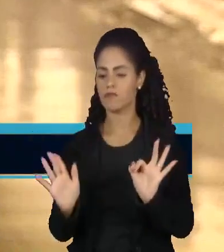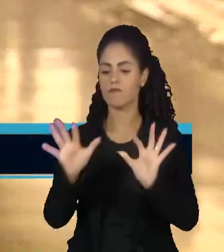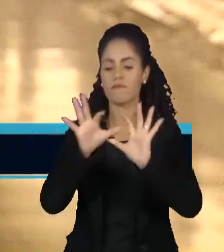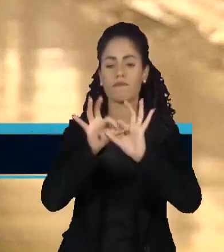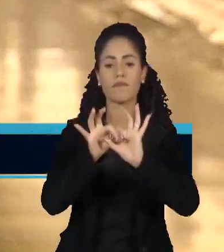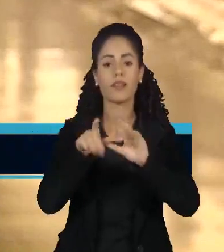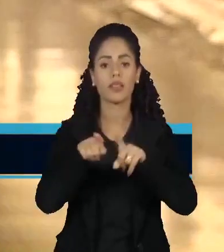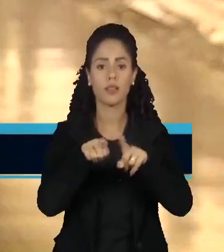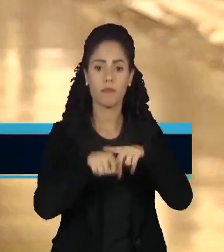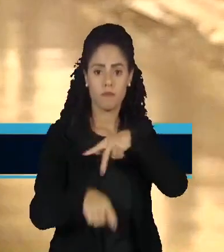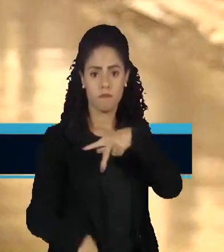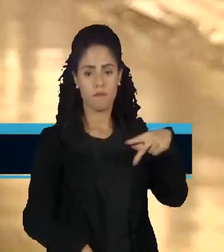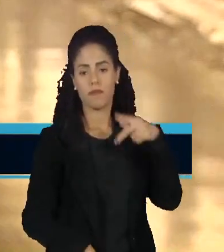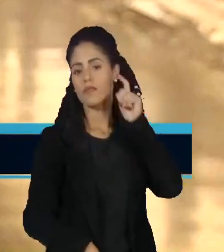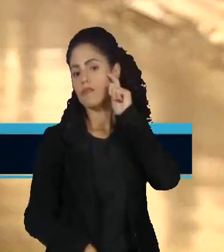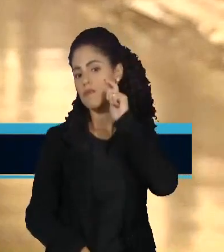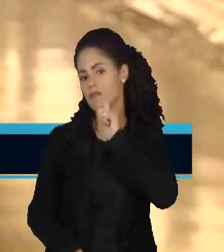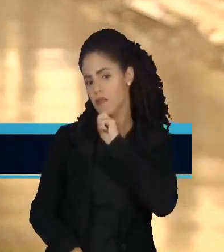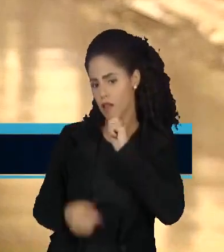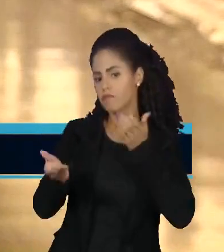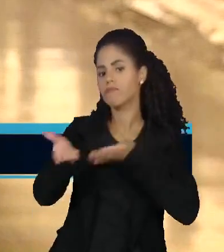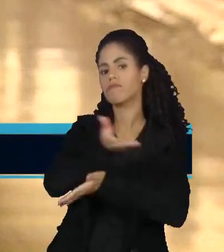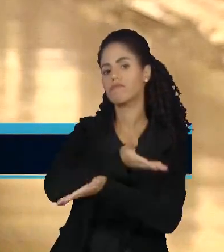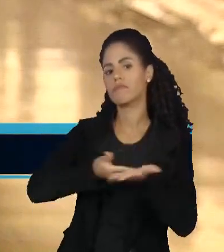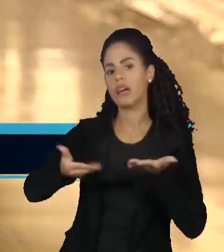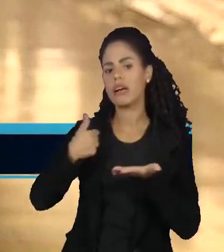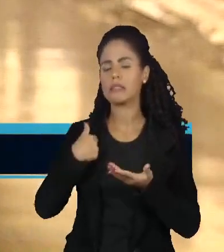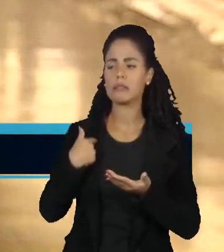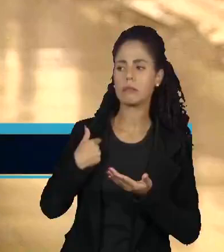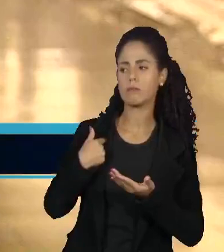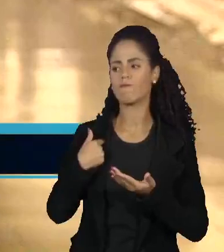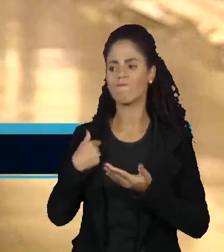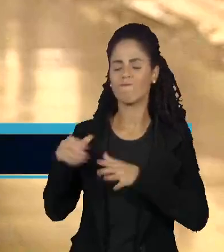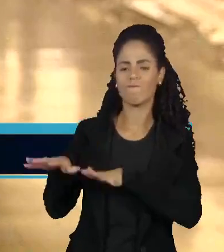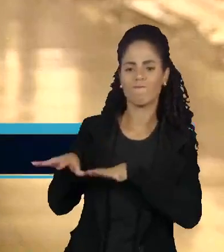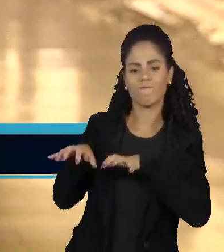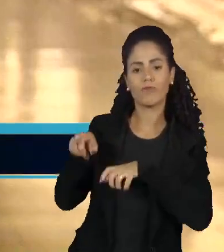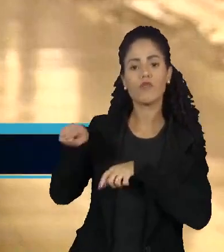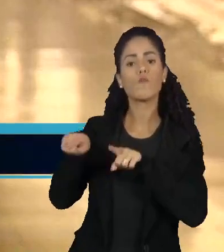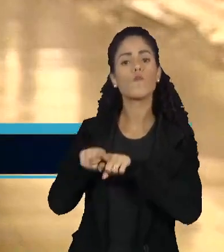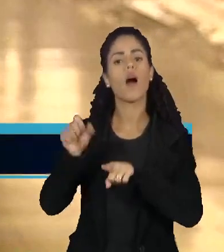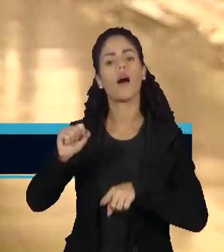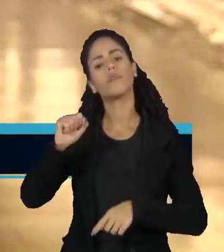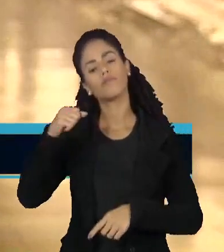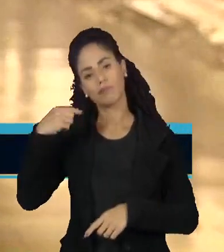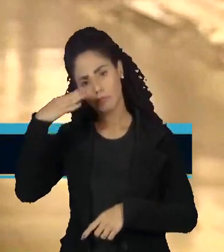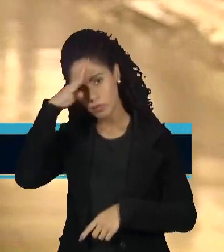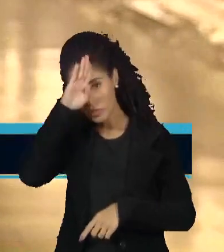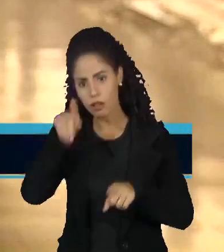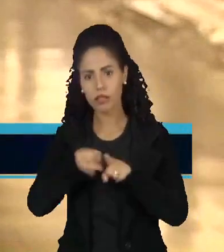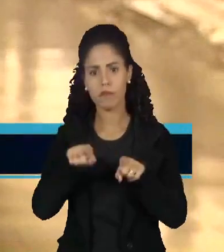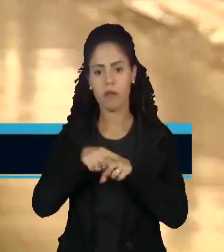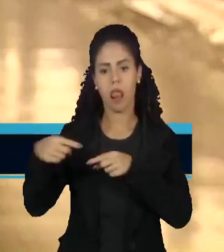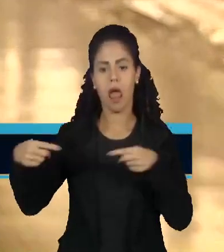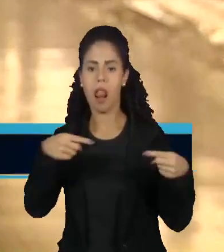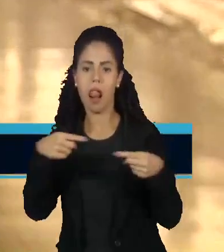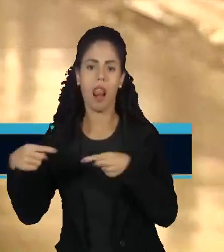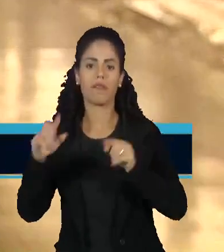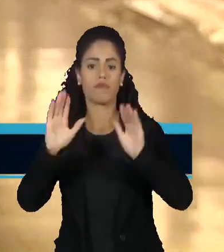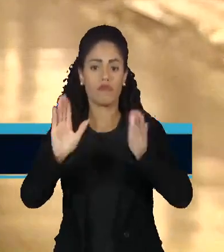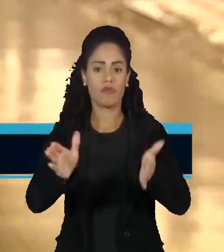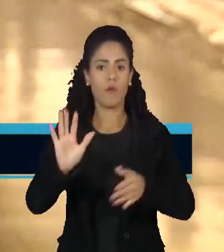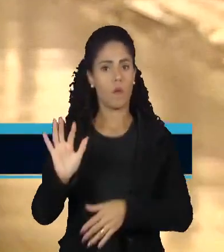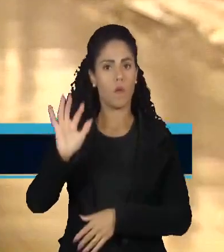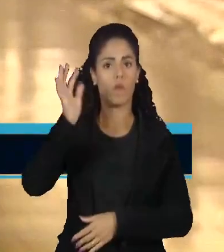presidente francês tinha uma relação desafetuosa com Bolsonaro. Os dois já chegaram a trocar farpas publicamente.